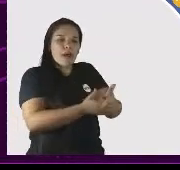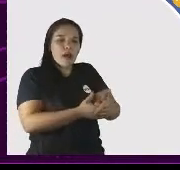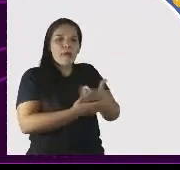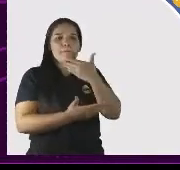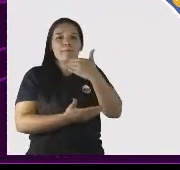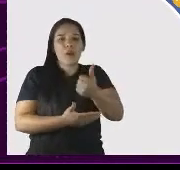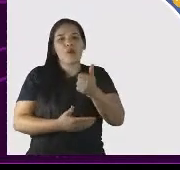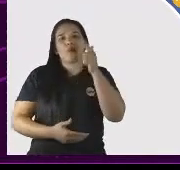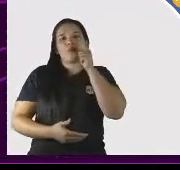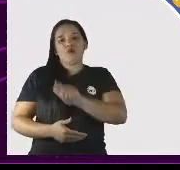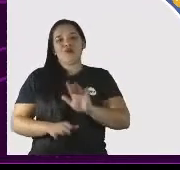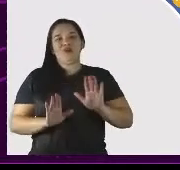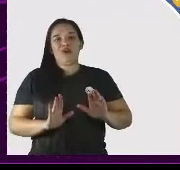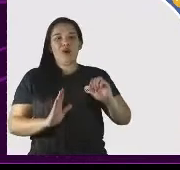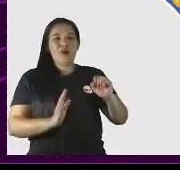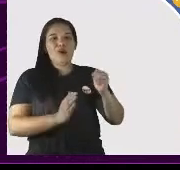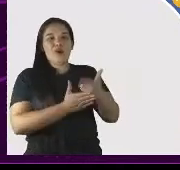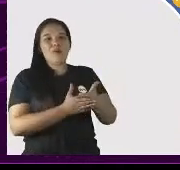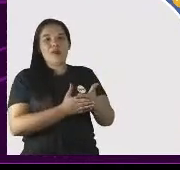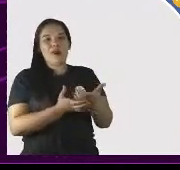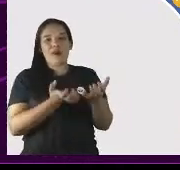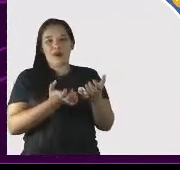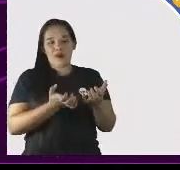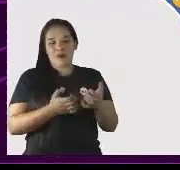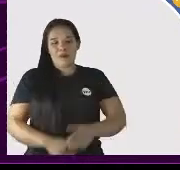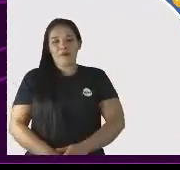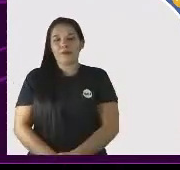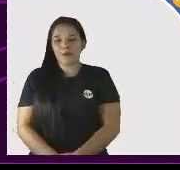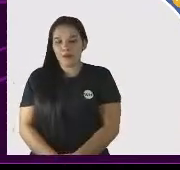melhor para comprar e adquirir os produtos